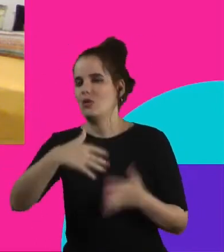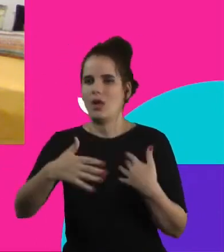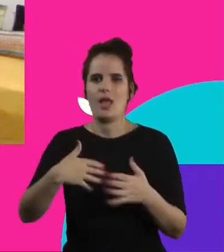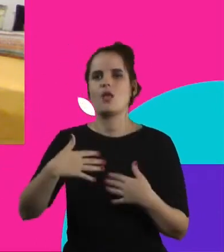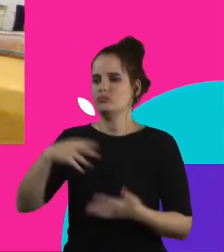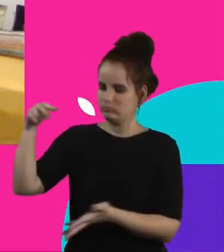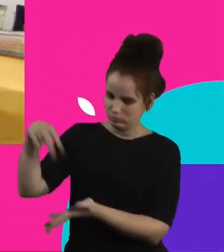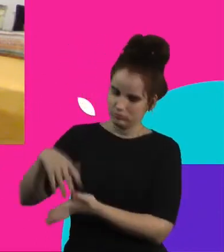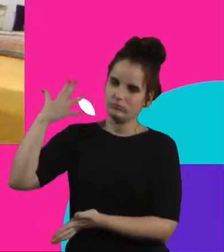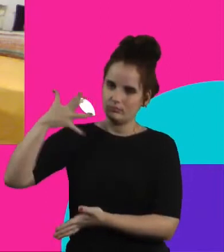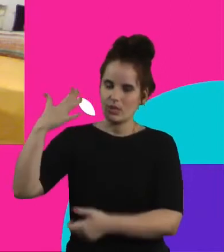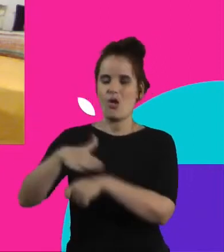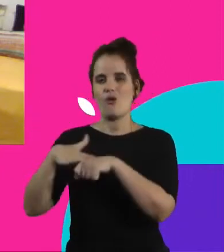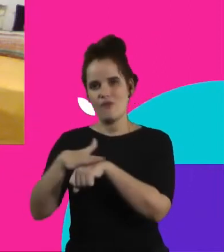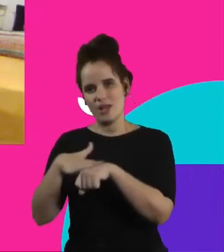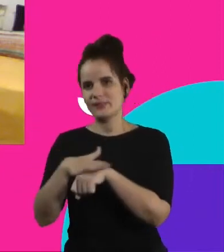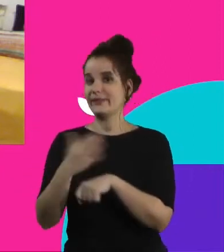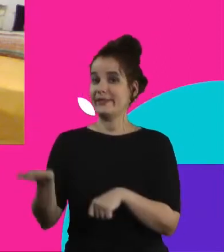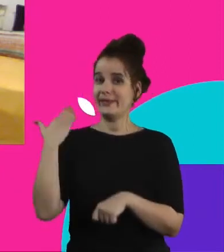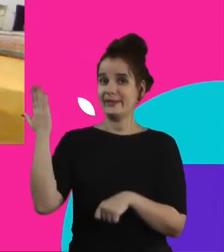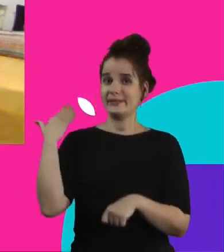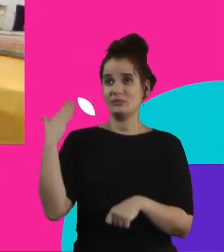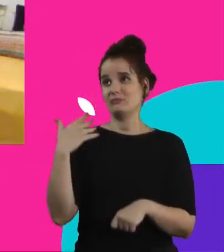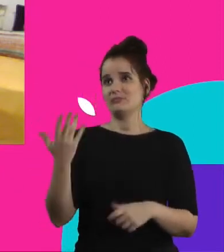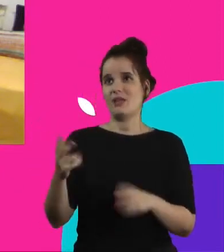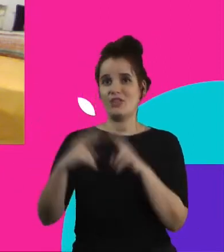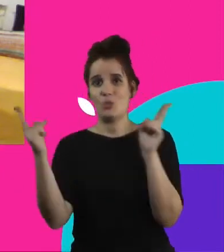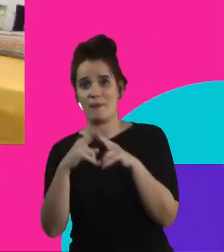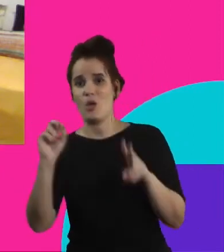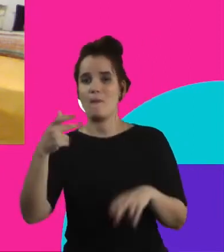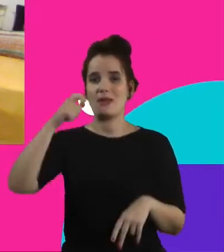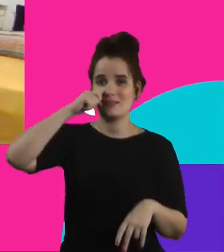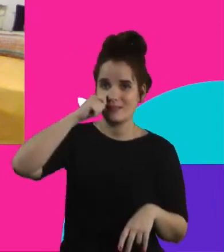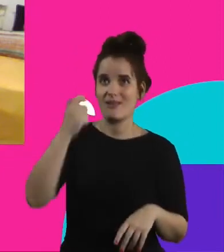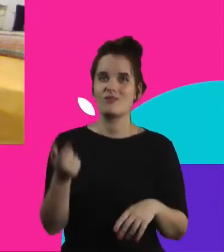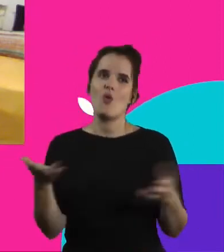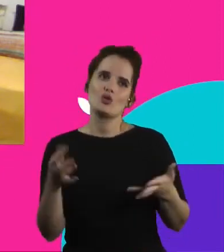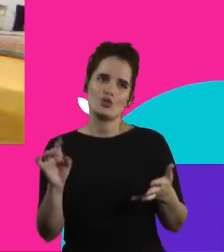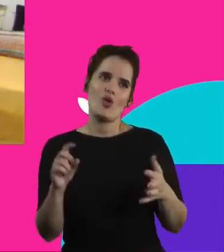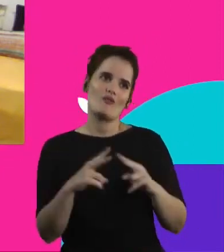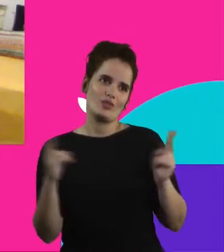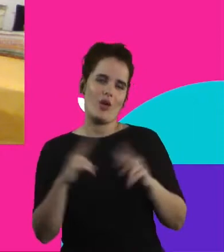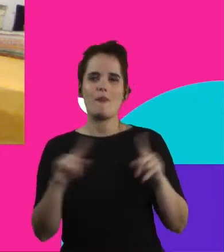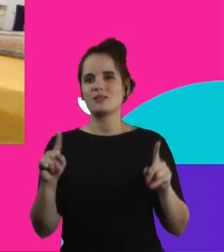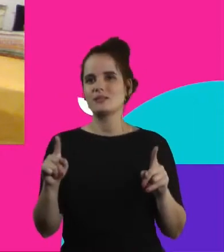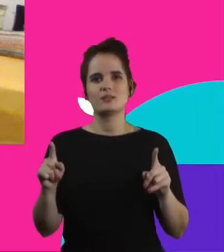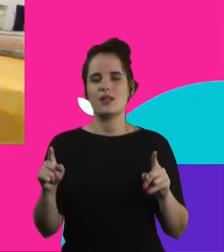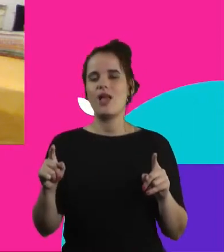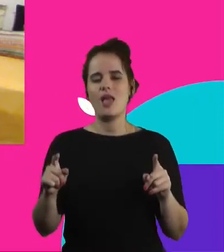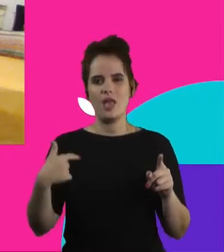faz, conversa, antigamente presencialmente, hoje só online, mas a gente faz. E é isso,